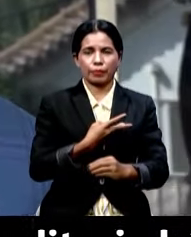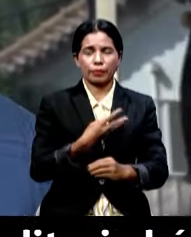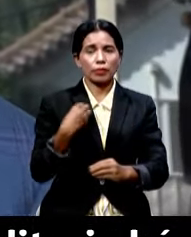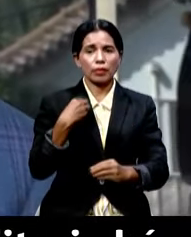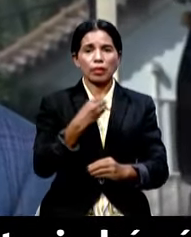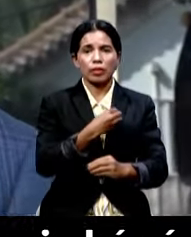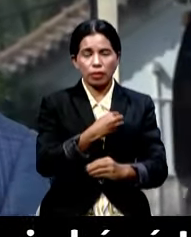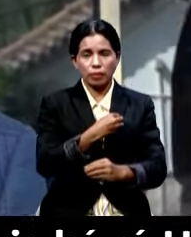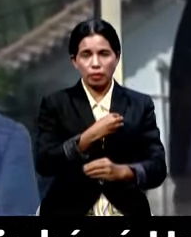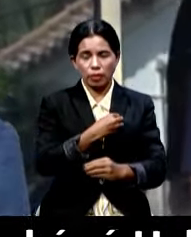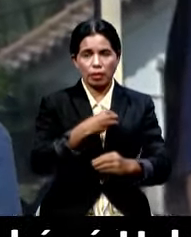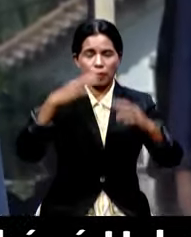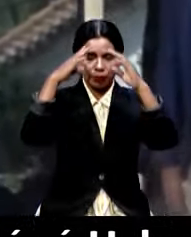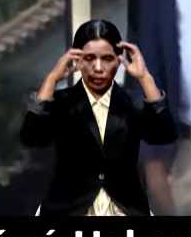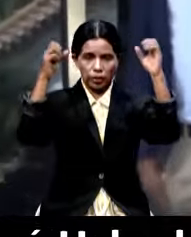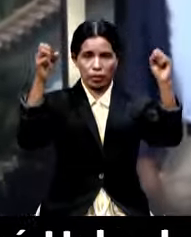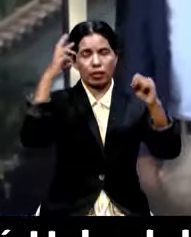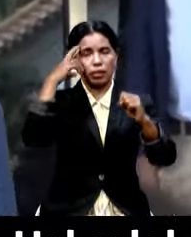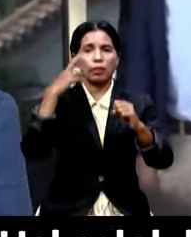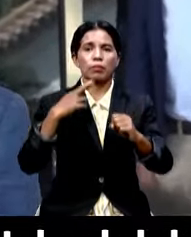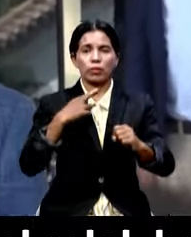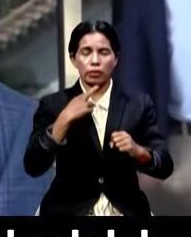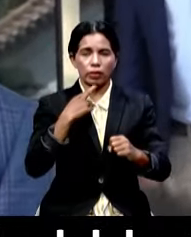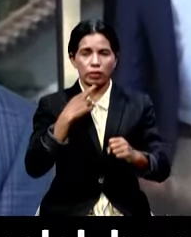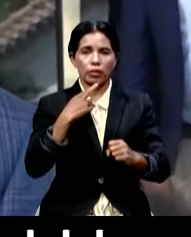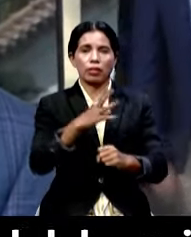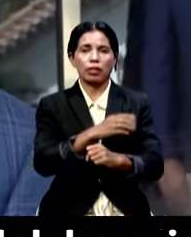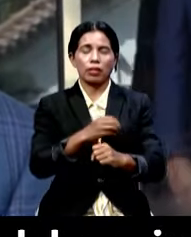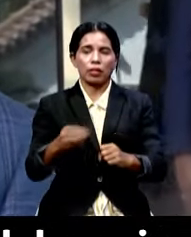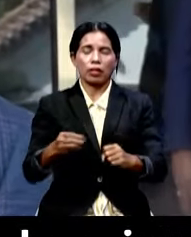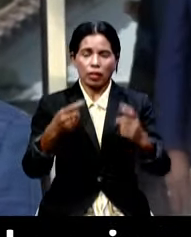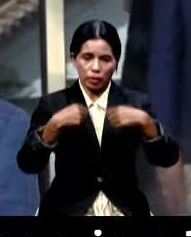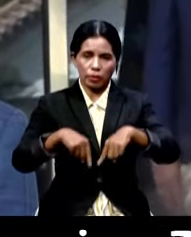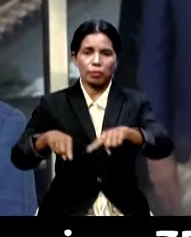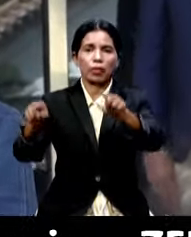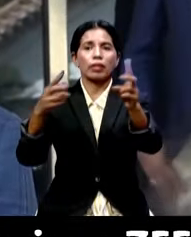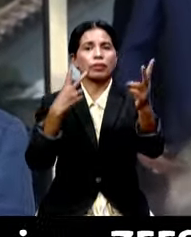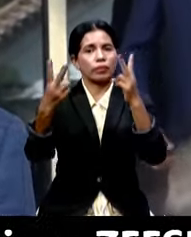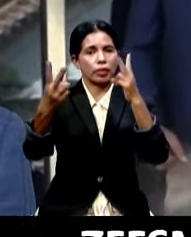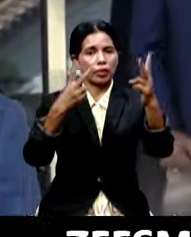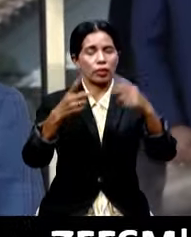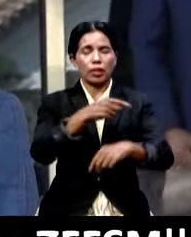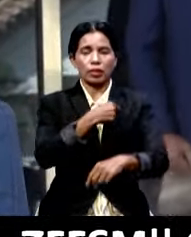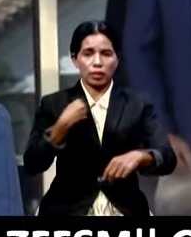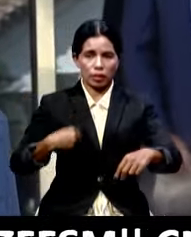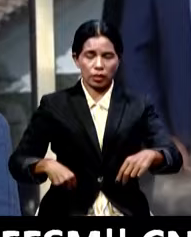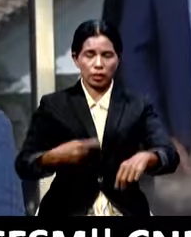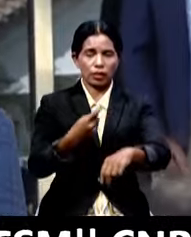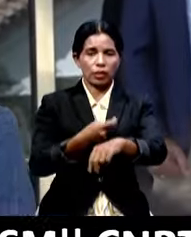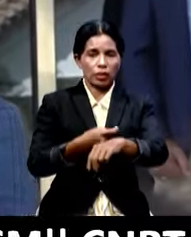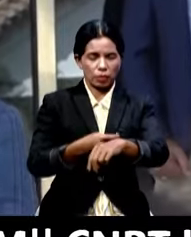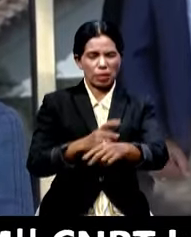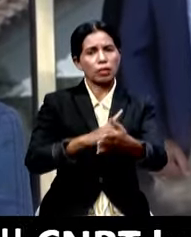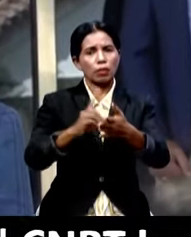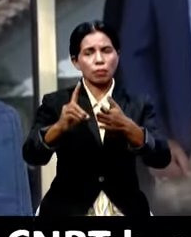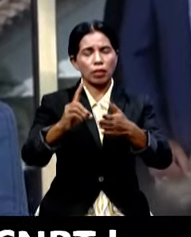na presidente José Ramos Horta. A tua visita à China e a tempo, semana na rua